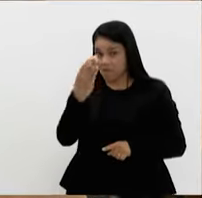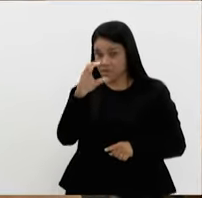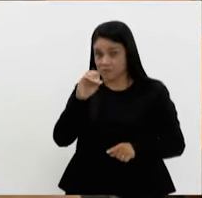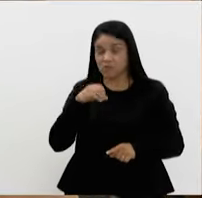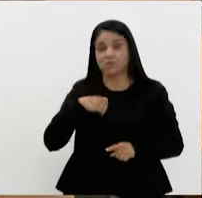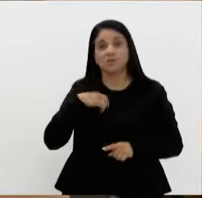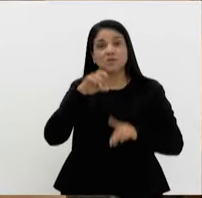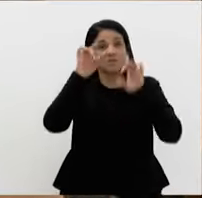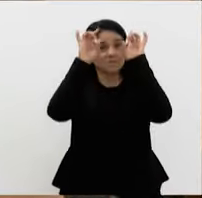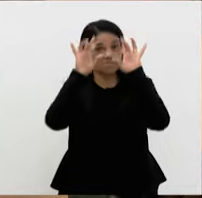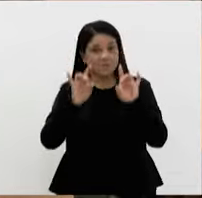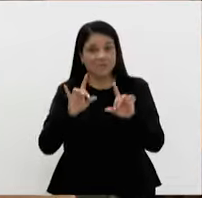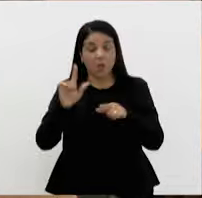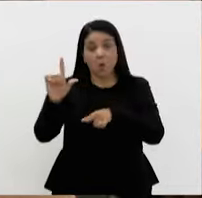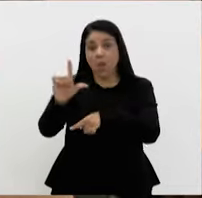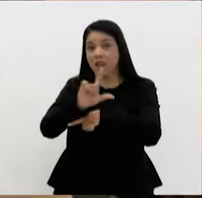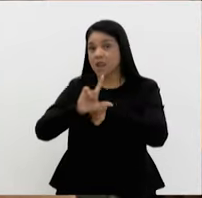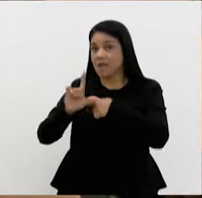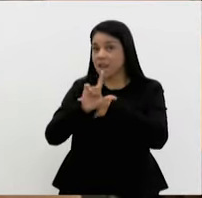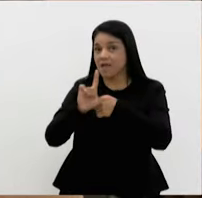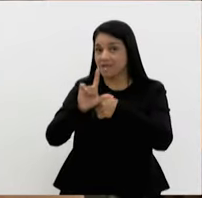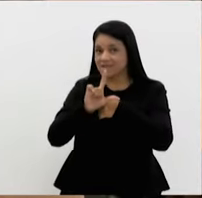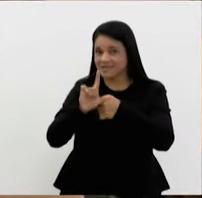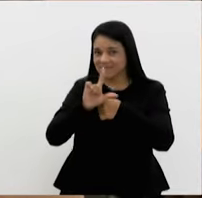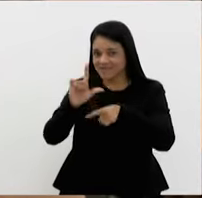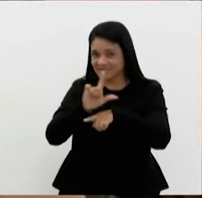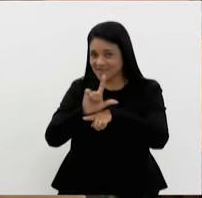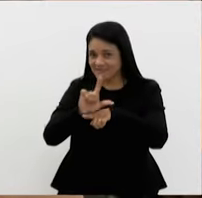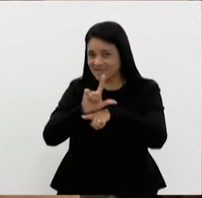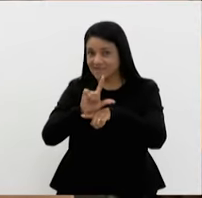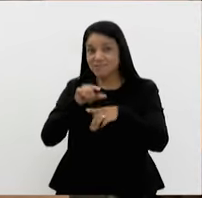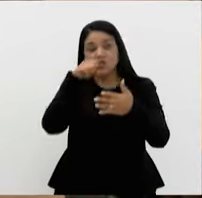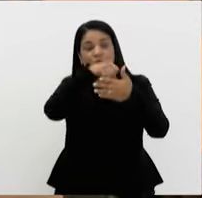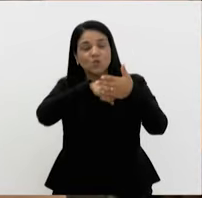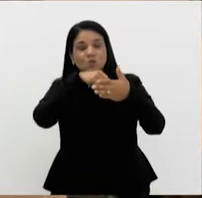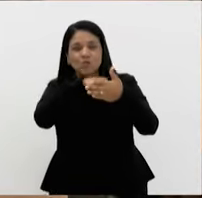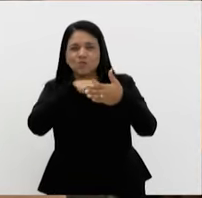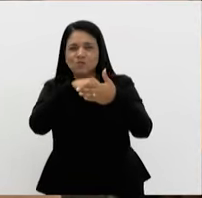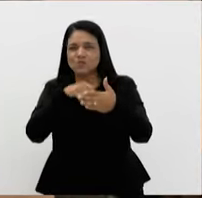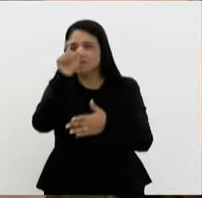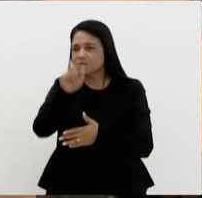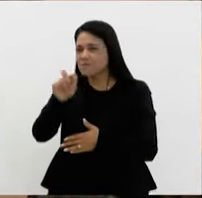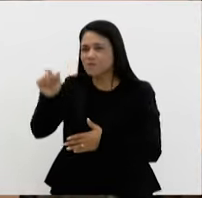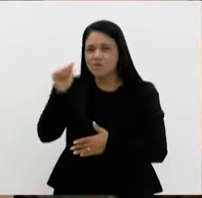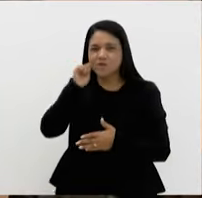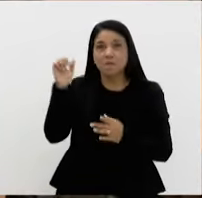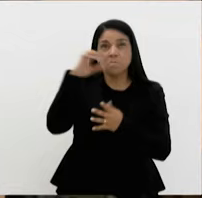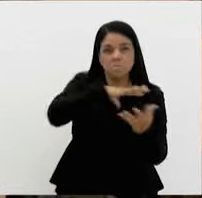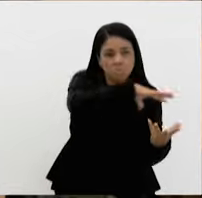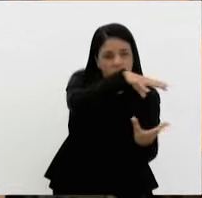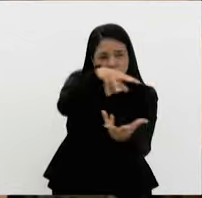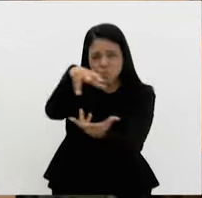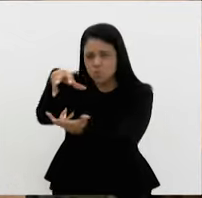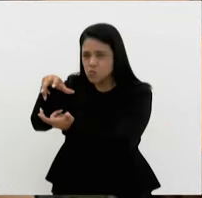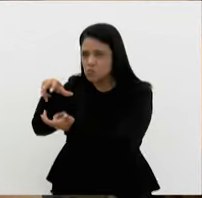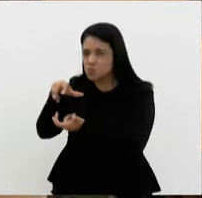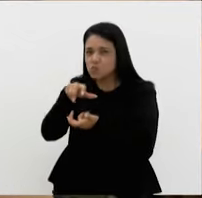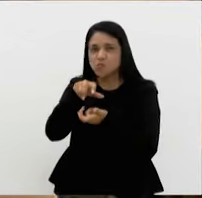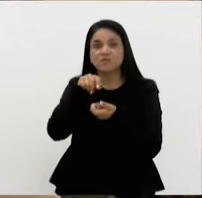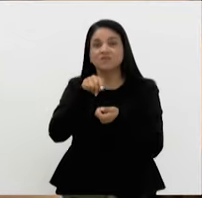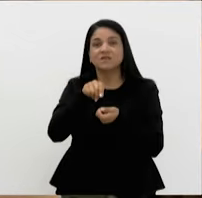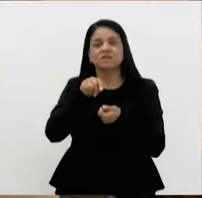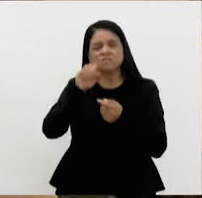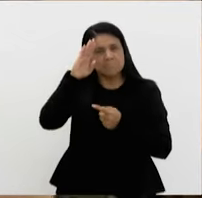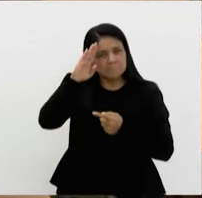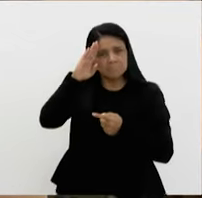o Março Lilás, o Março de Lutas, que fala sobre a luta das mulheres pelo mundo e o quanto que ela é fundamental